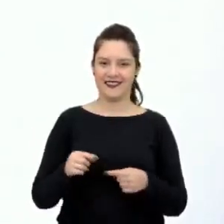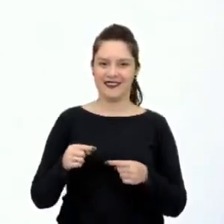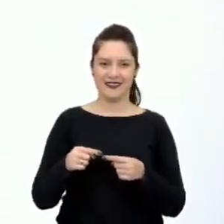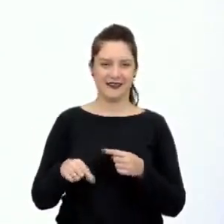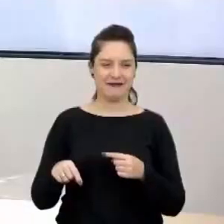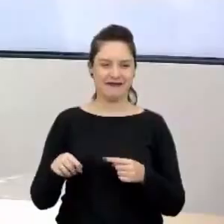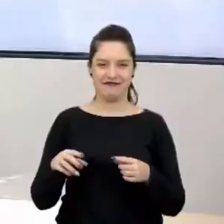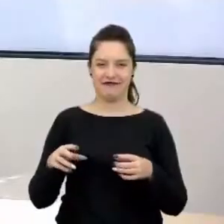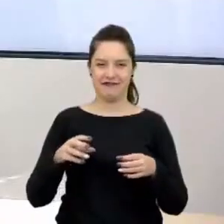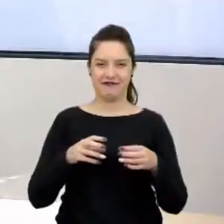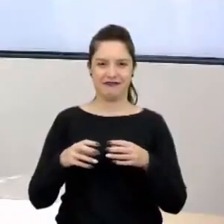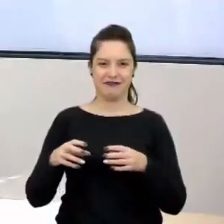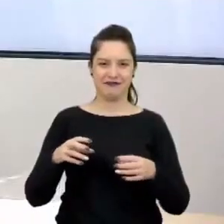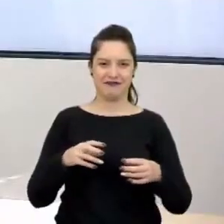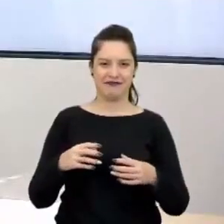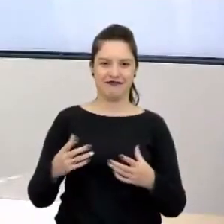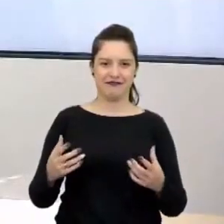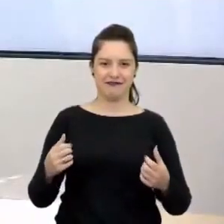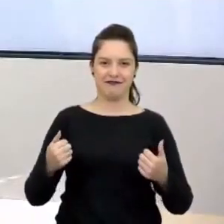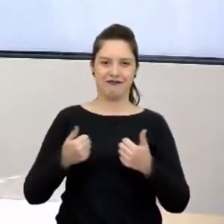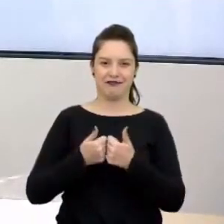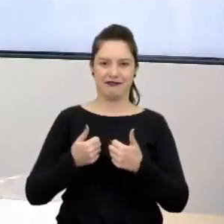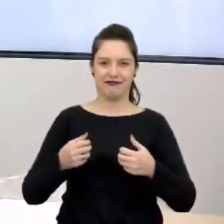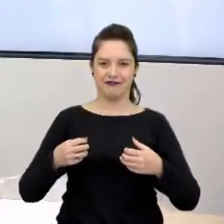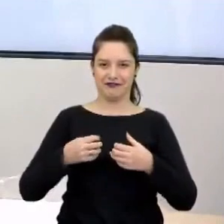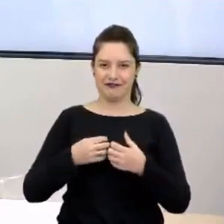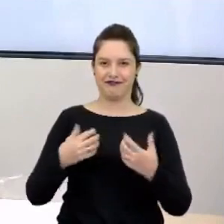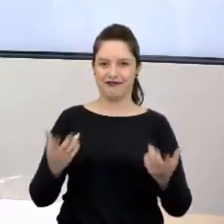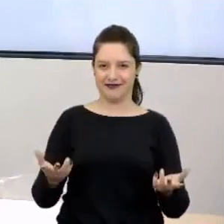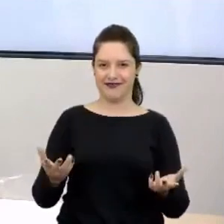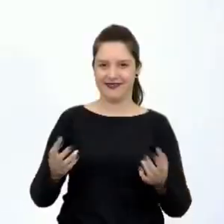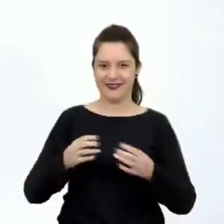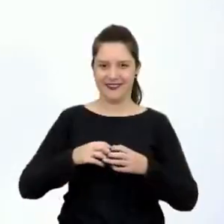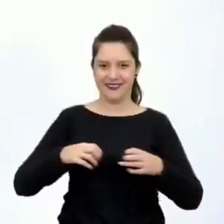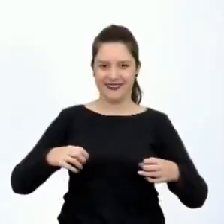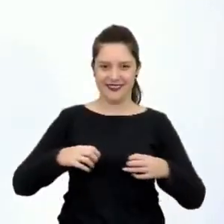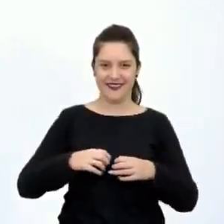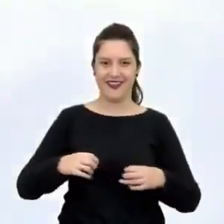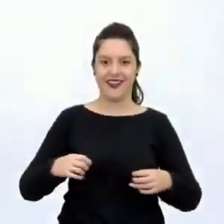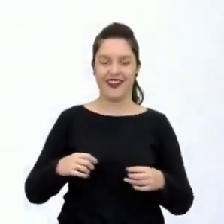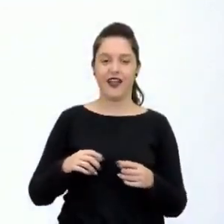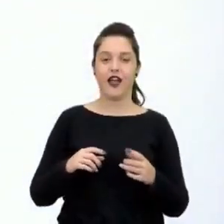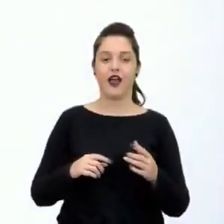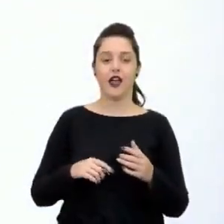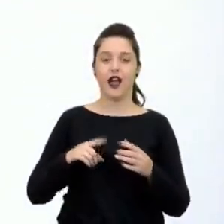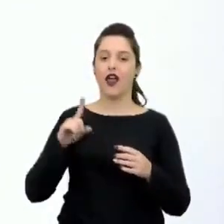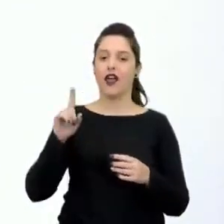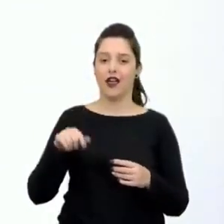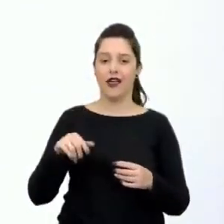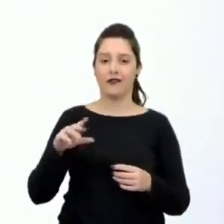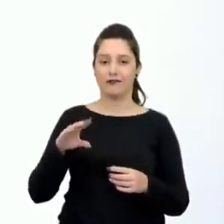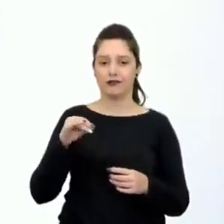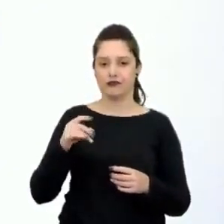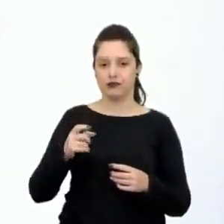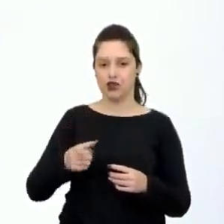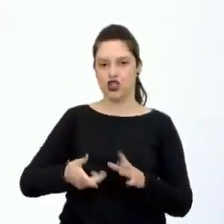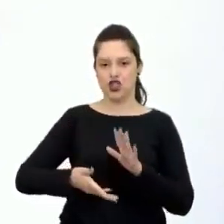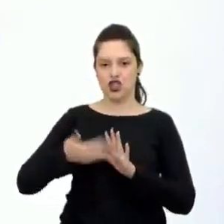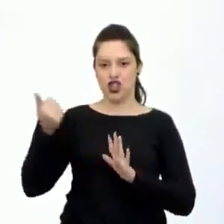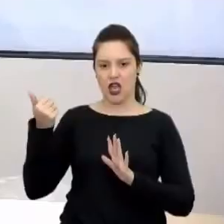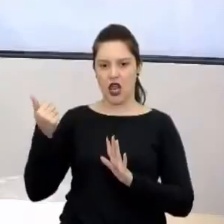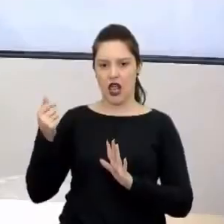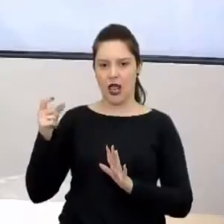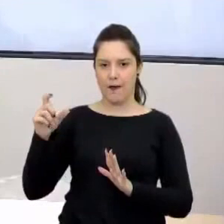tá? E só que a parte ruim de não ter interruptor é que para desligar você tem que puxar a pilha, né? E aí você